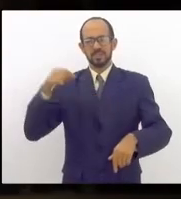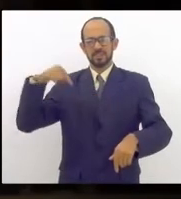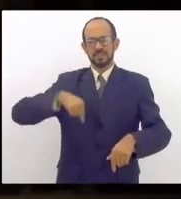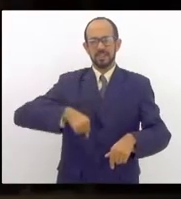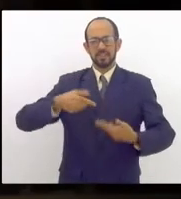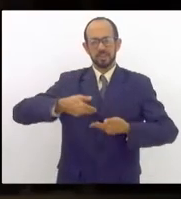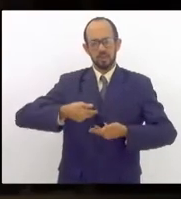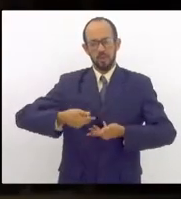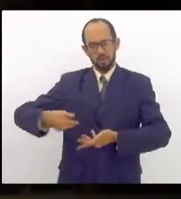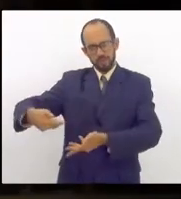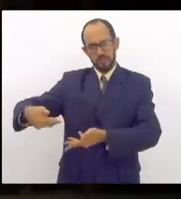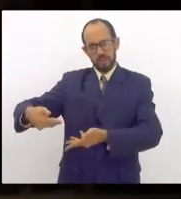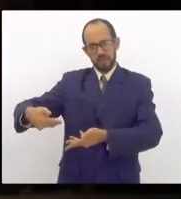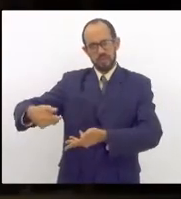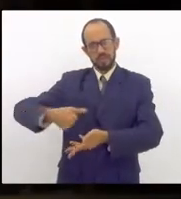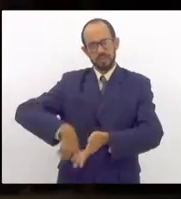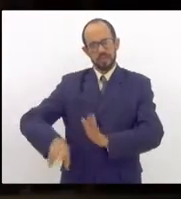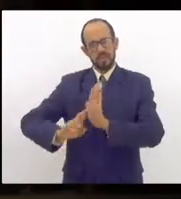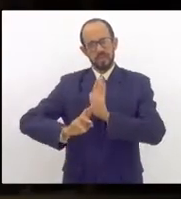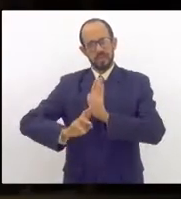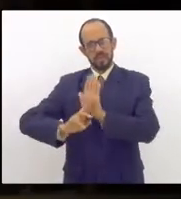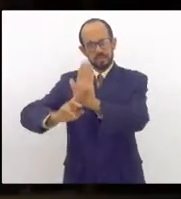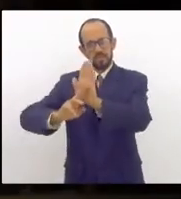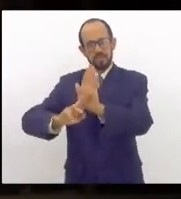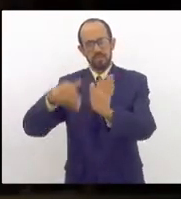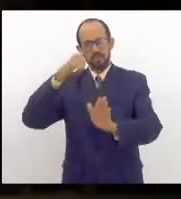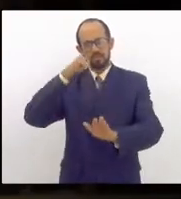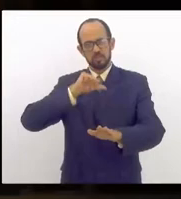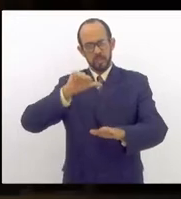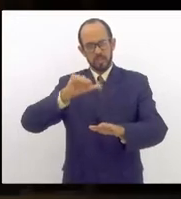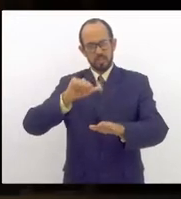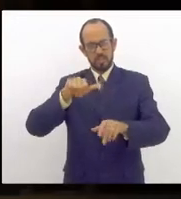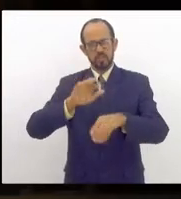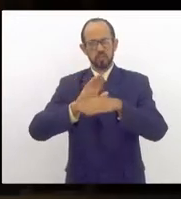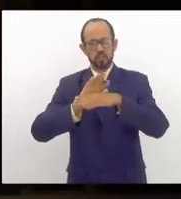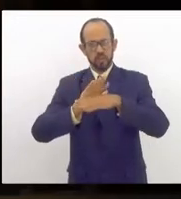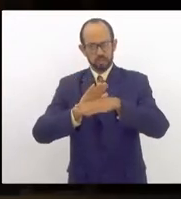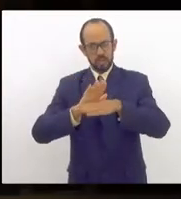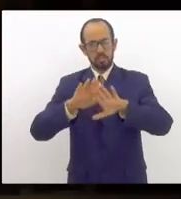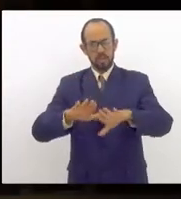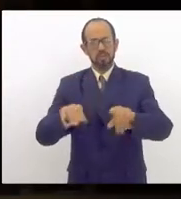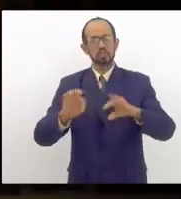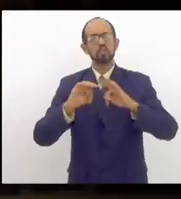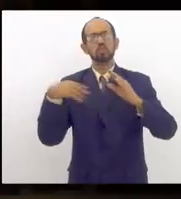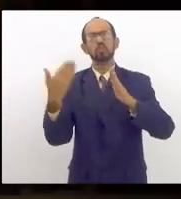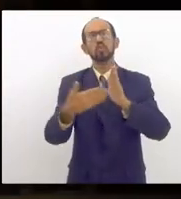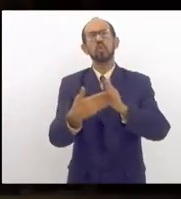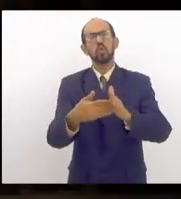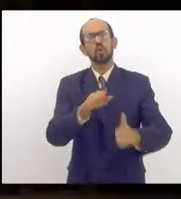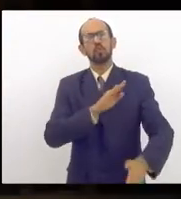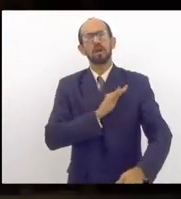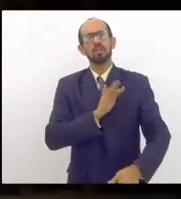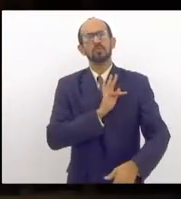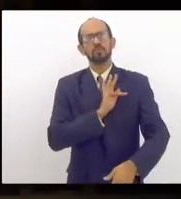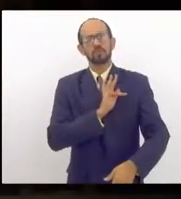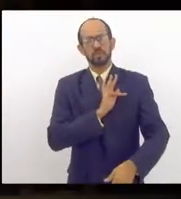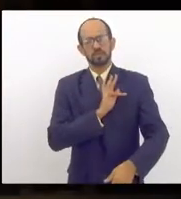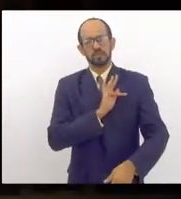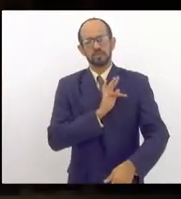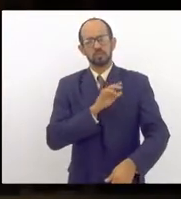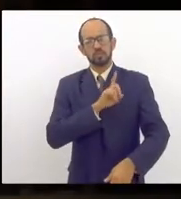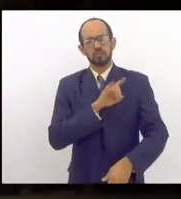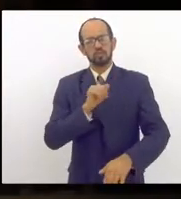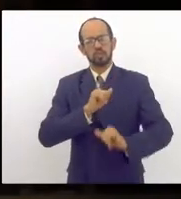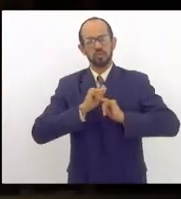e fazer uma representação das mulheres não só de Duque de Caxias mas da Baixada Fluminense no dia do lançamento